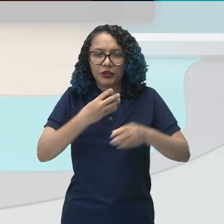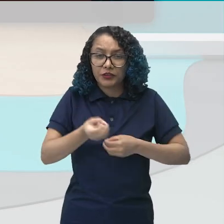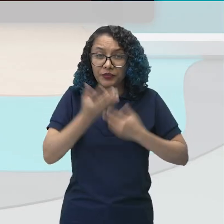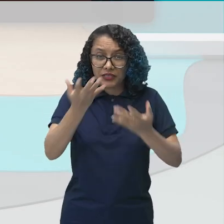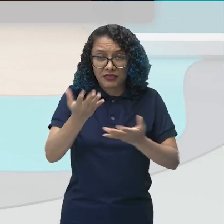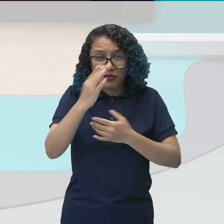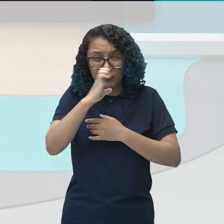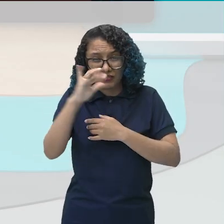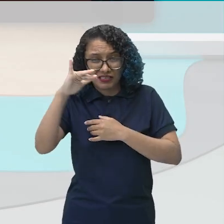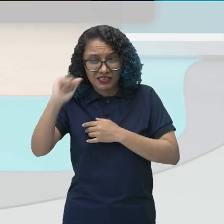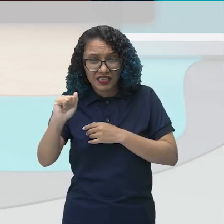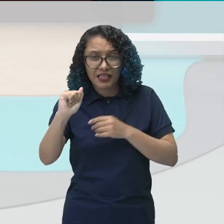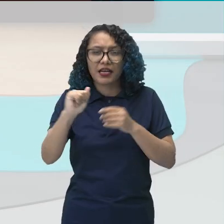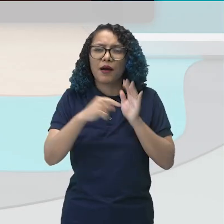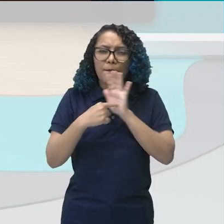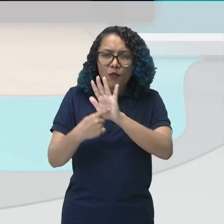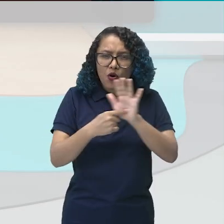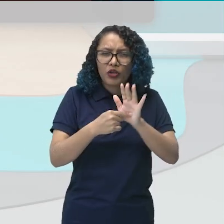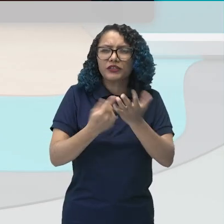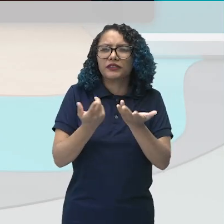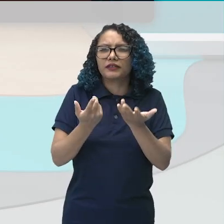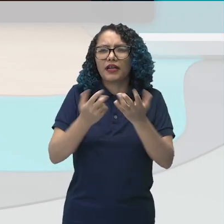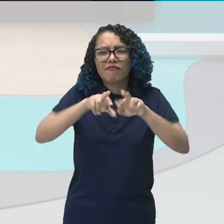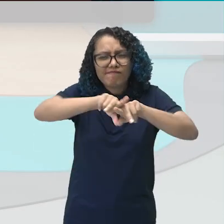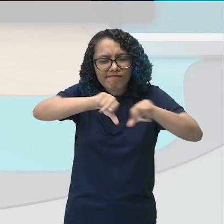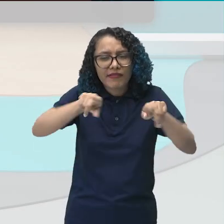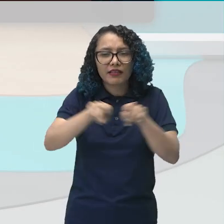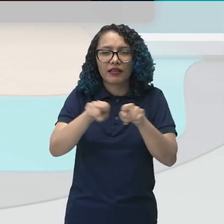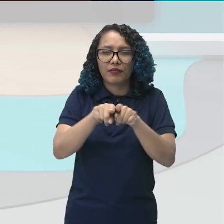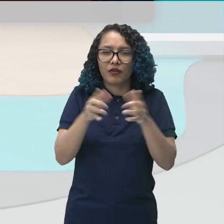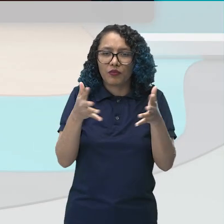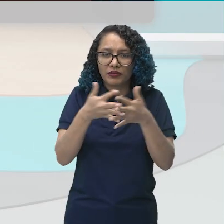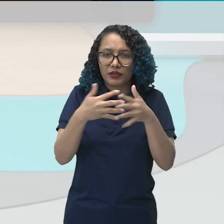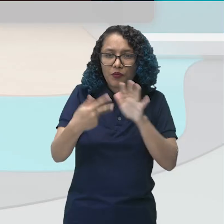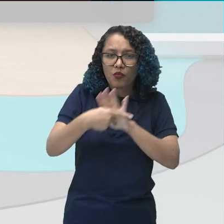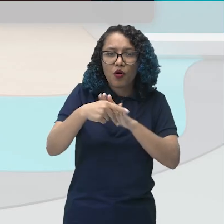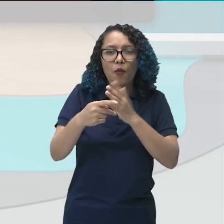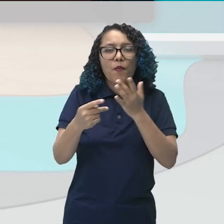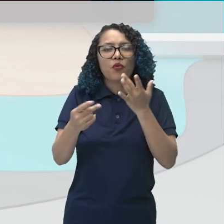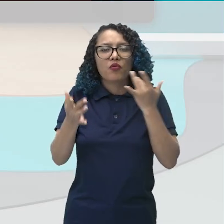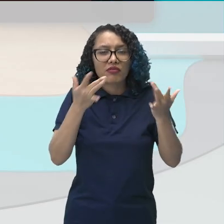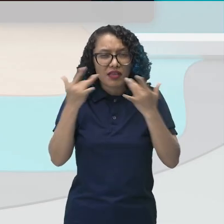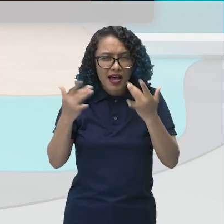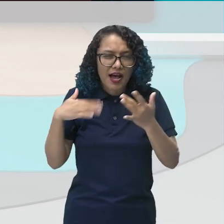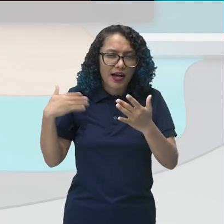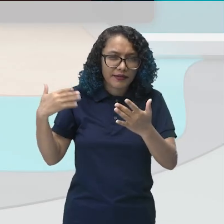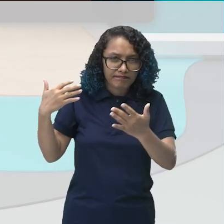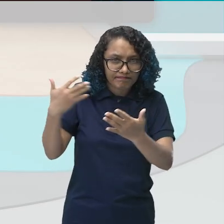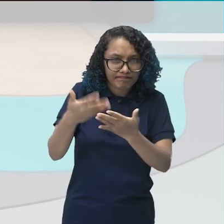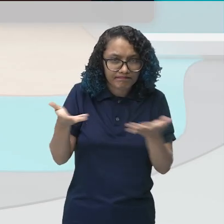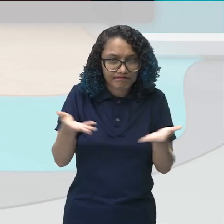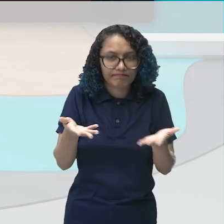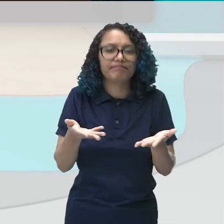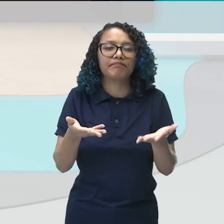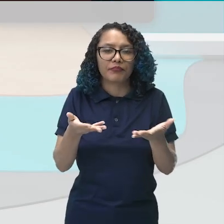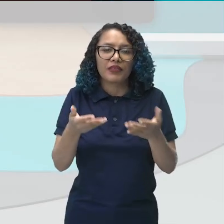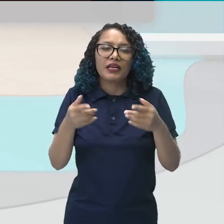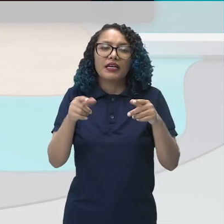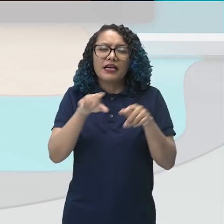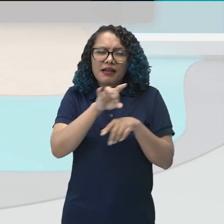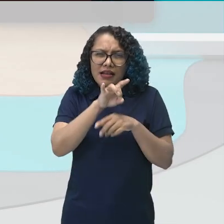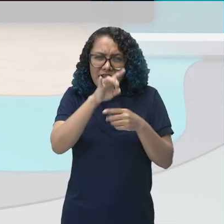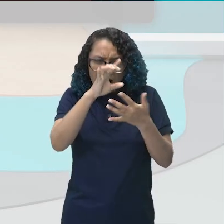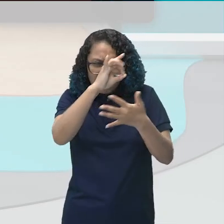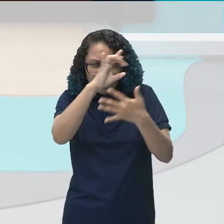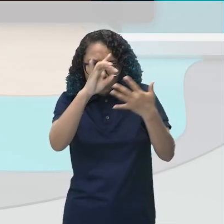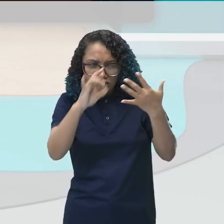cênica, refletindo a riqueza e a complexidade do teatro ao longo da história. Cada